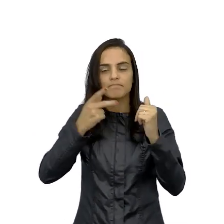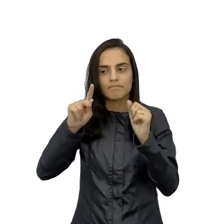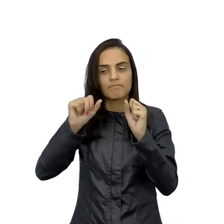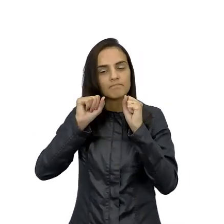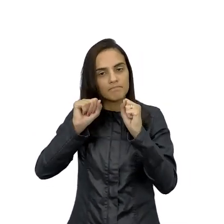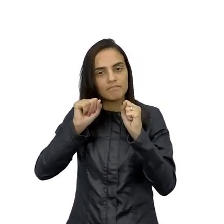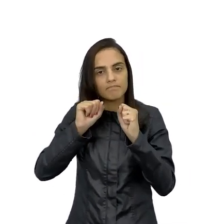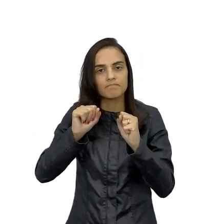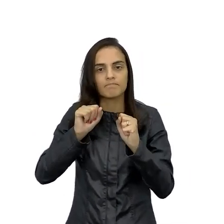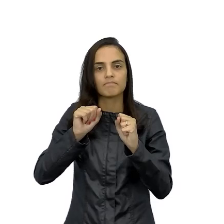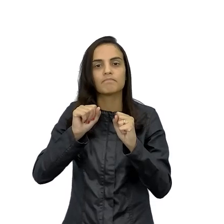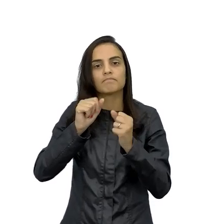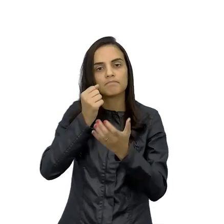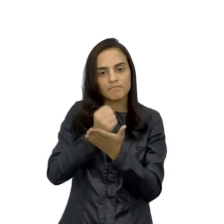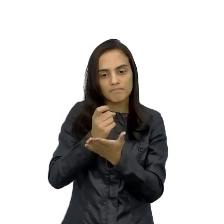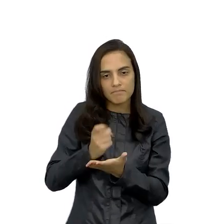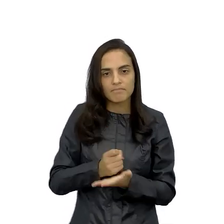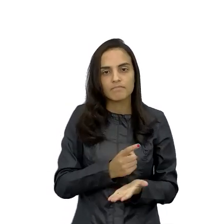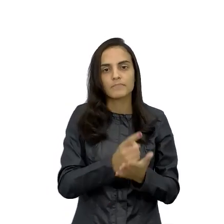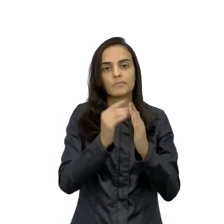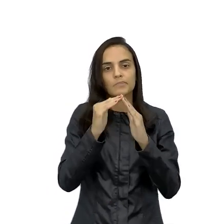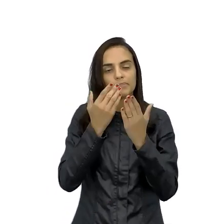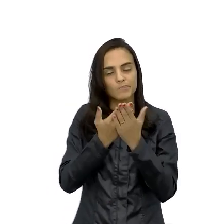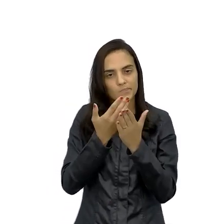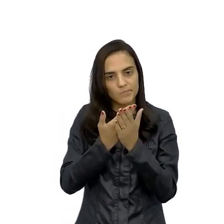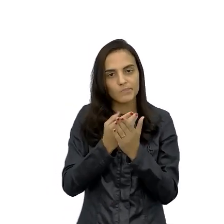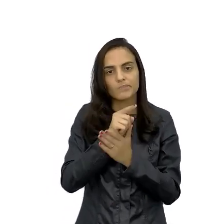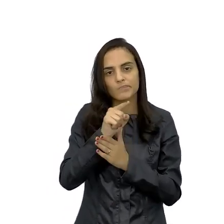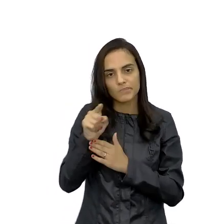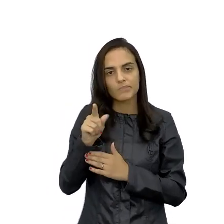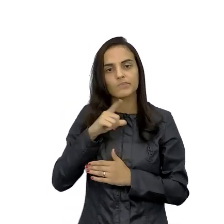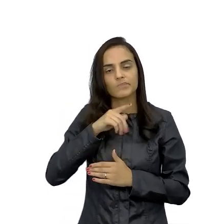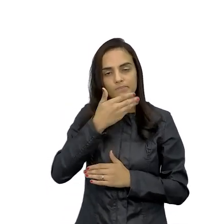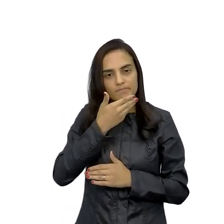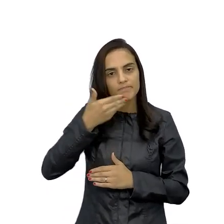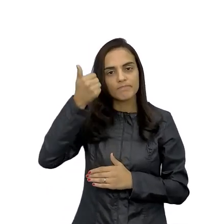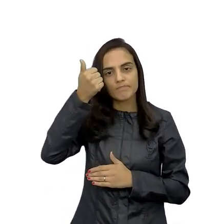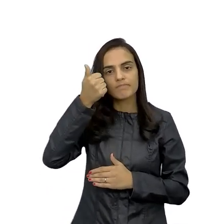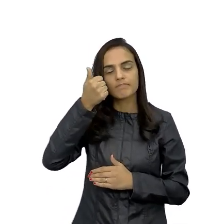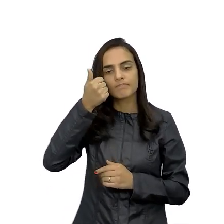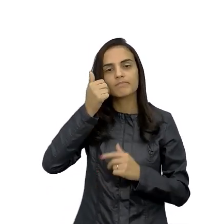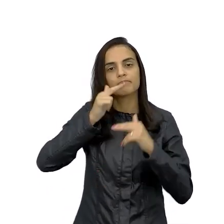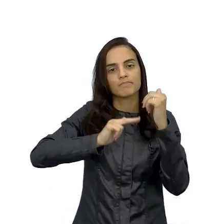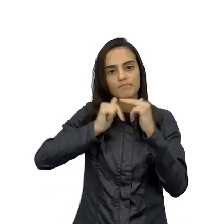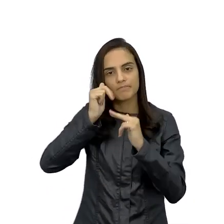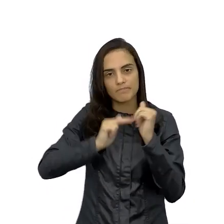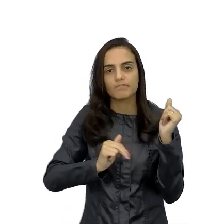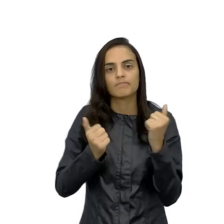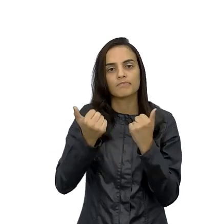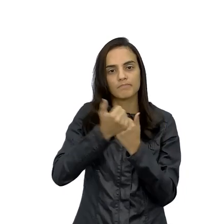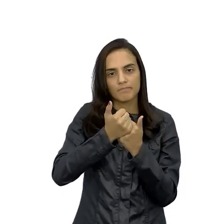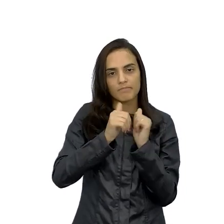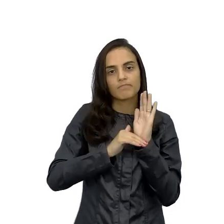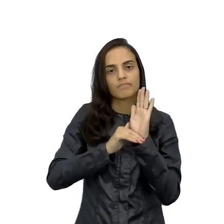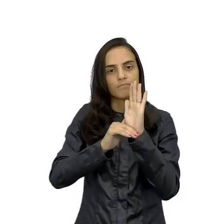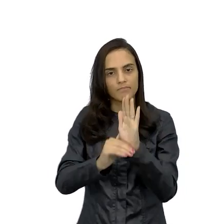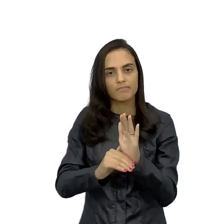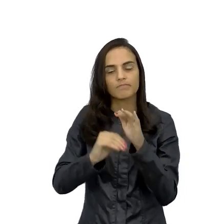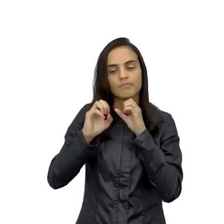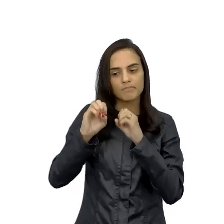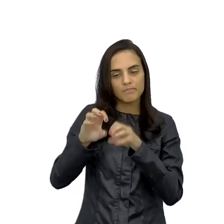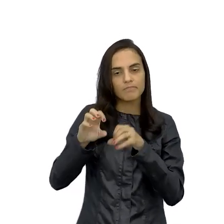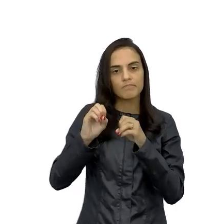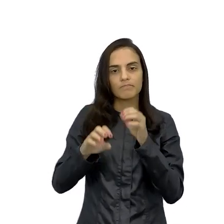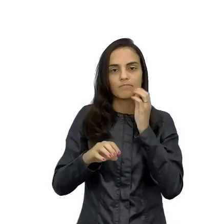podem estar comprando para as escolas, para que vocês tenham melhor material de apoio para o